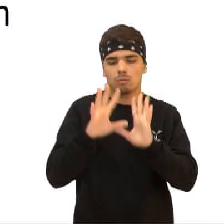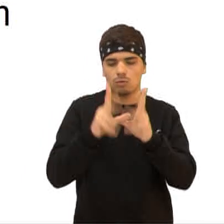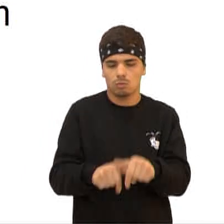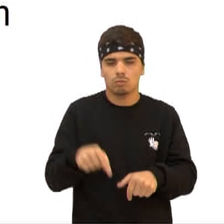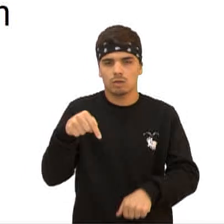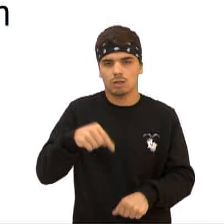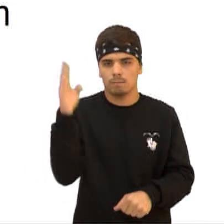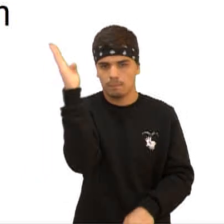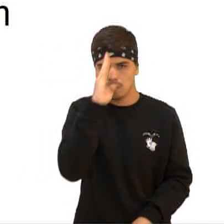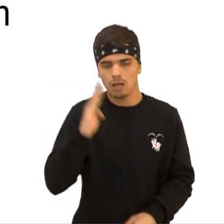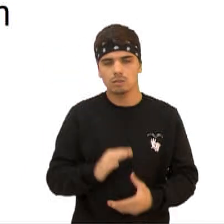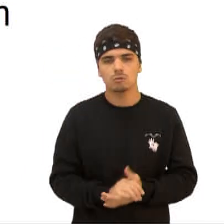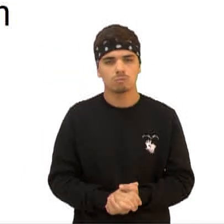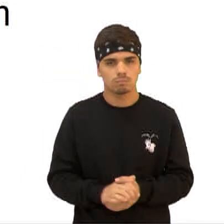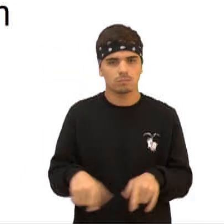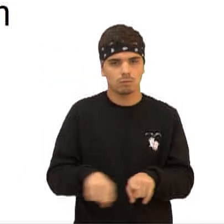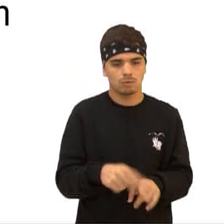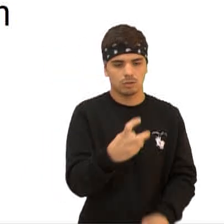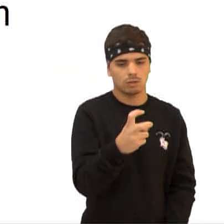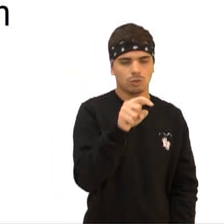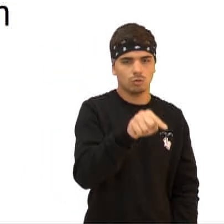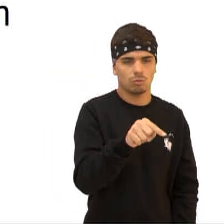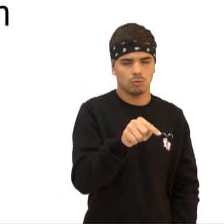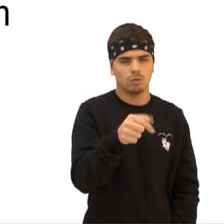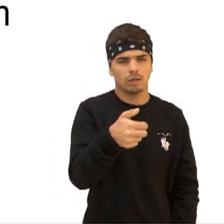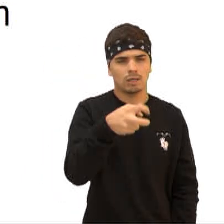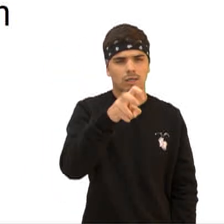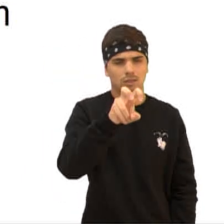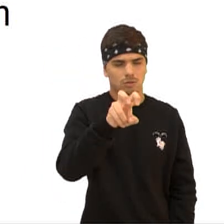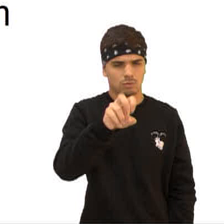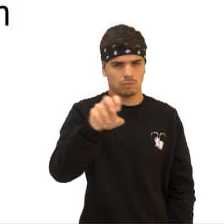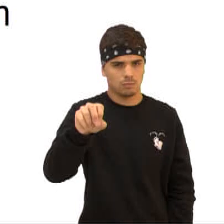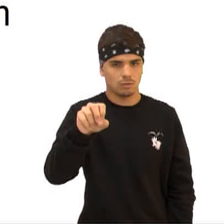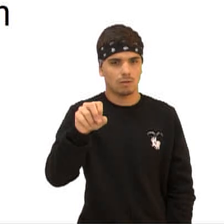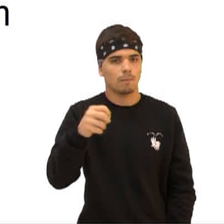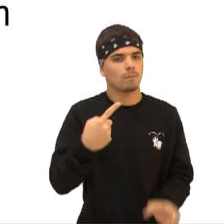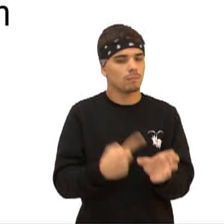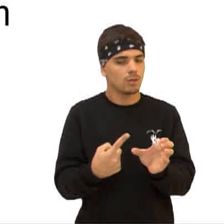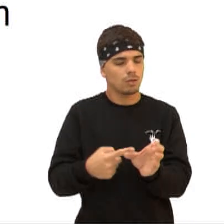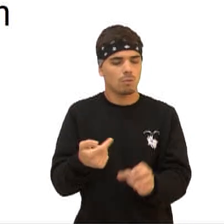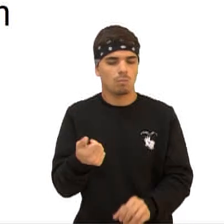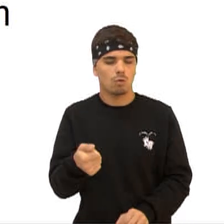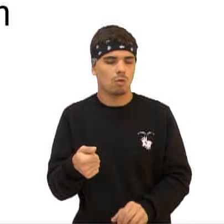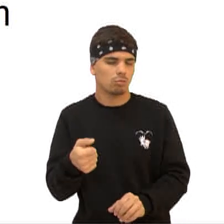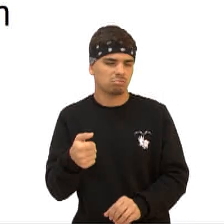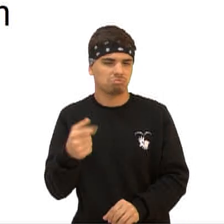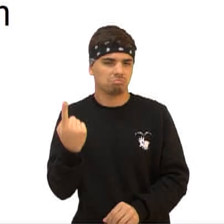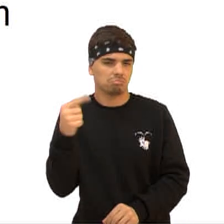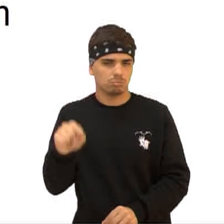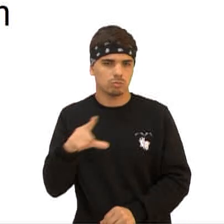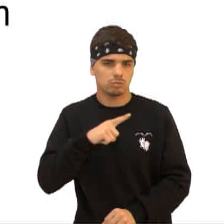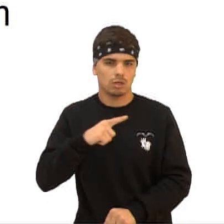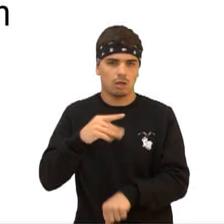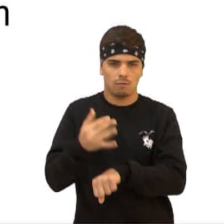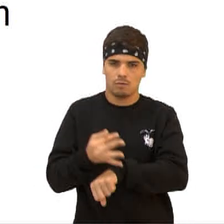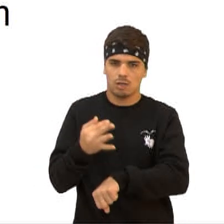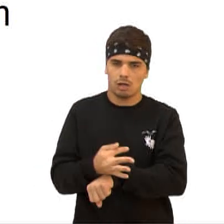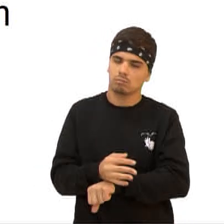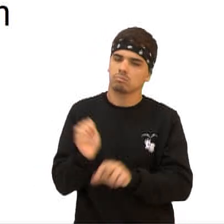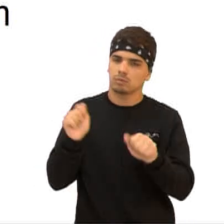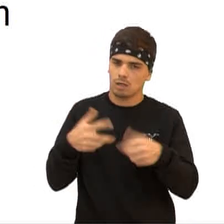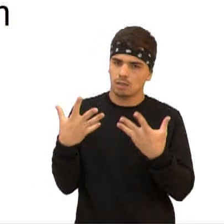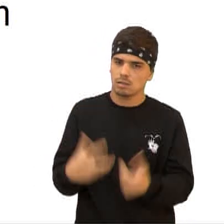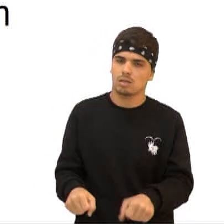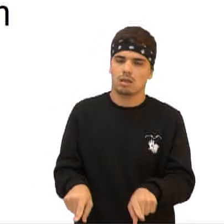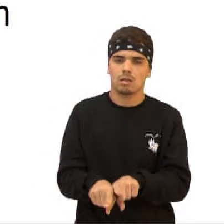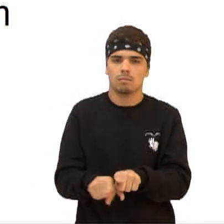brasileiro. Dos 5.570 municípios, pouco mais de 1.000 decretam a data como feriado.